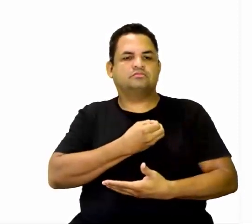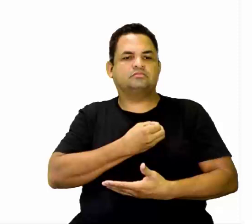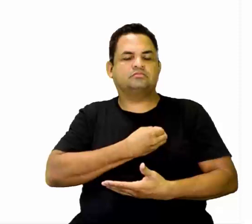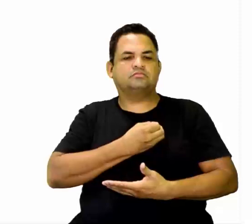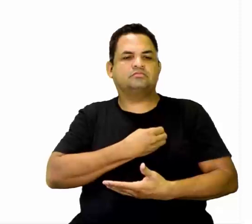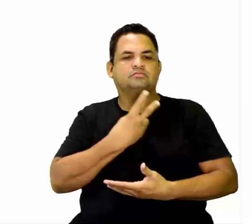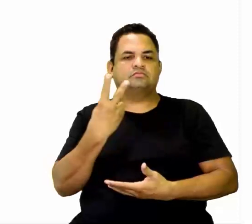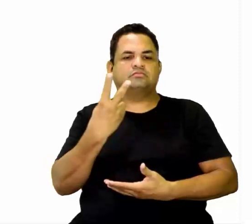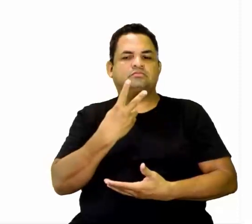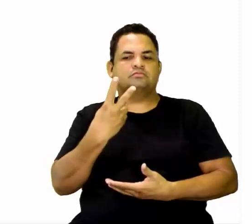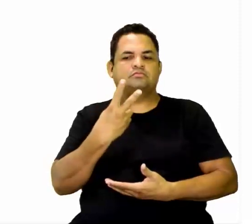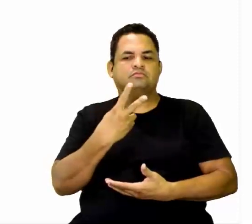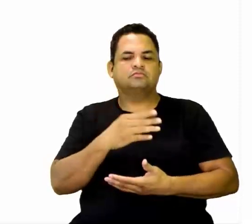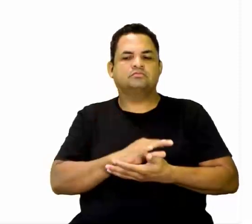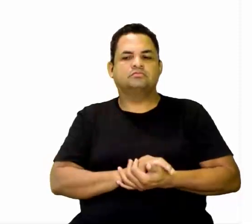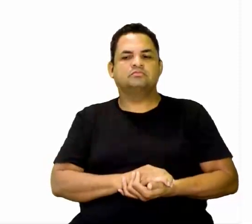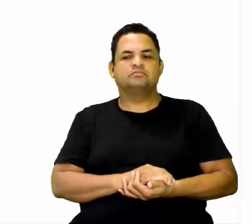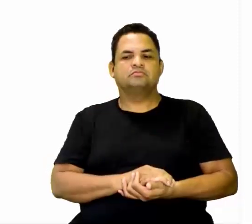questão?